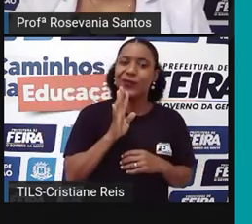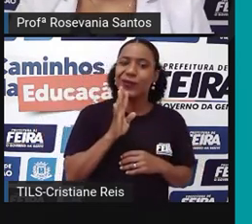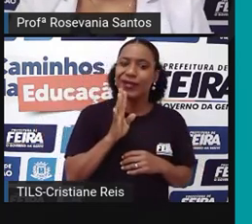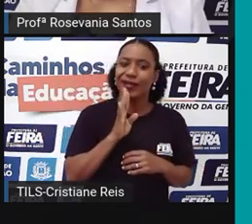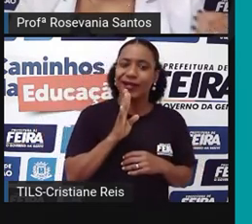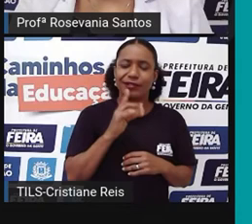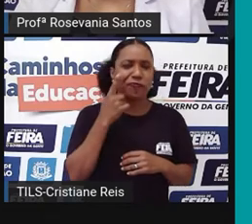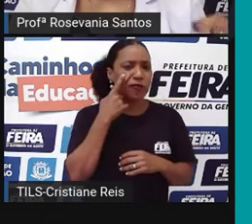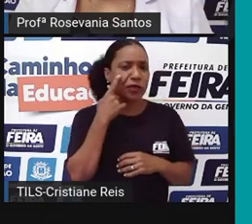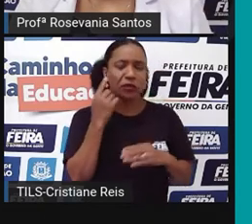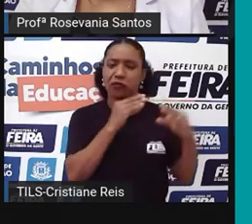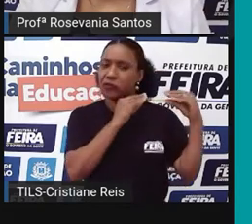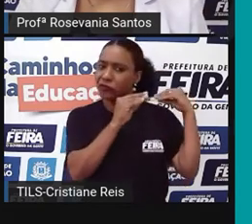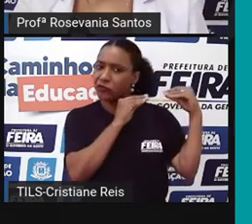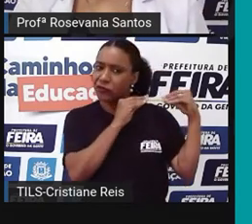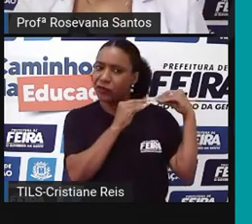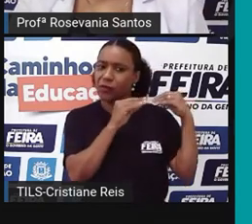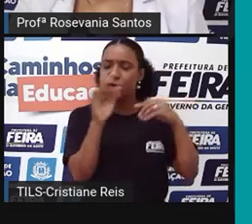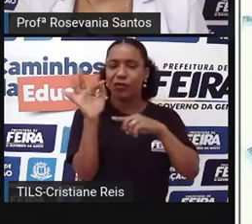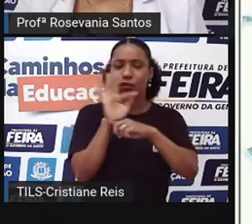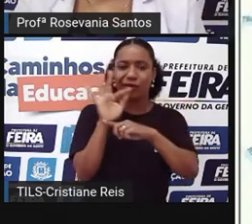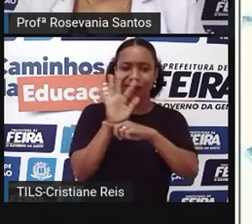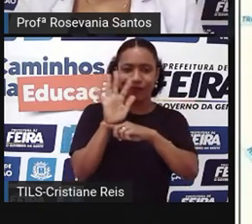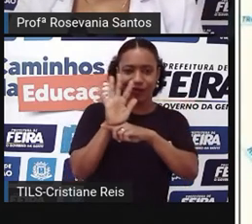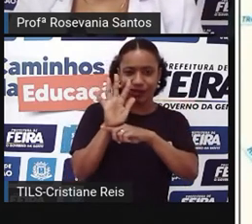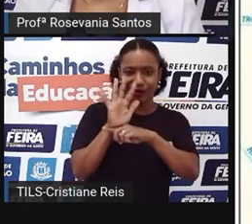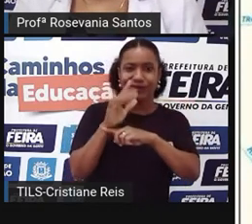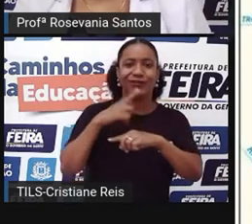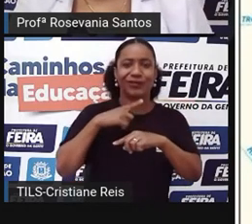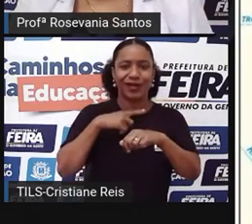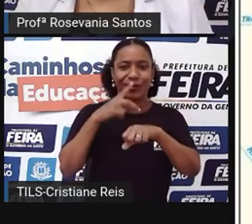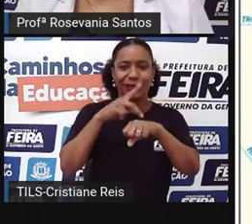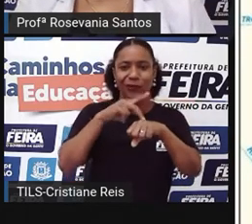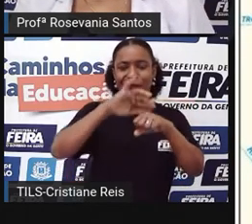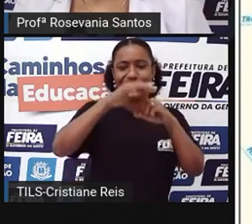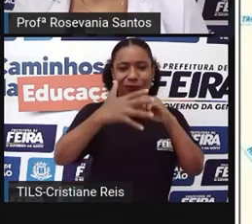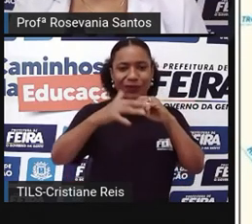cena de novela, de filme que foi lá nessas serras aí, né,